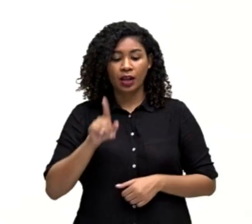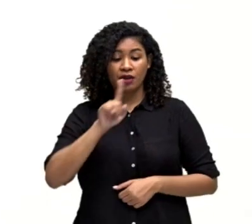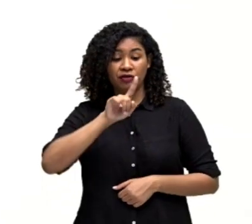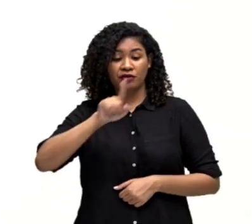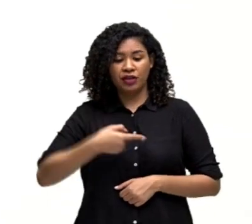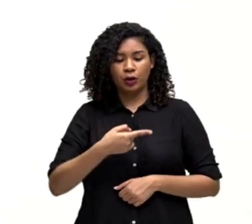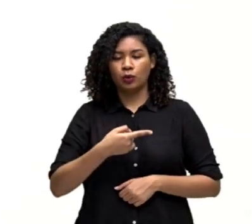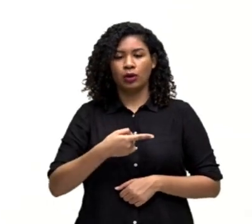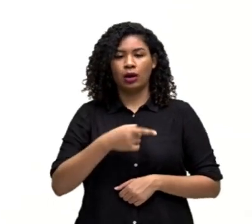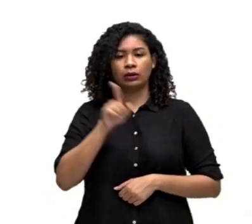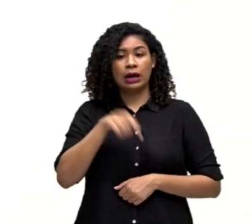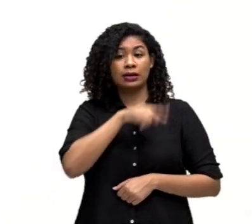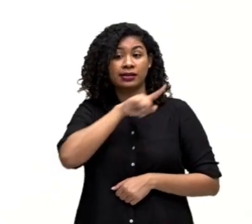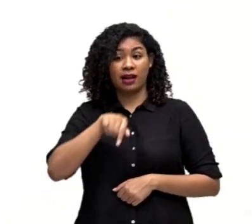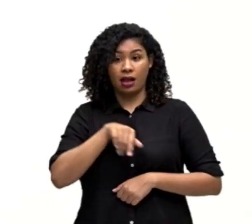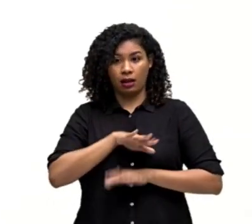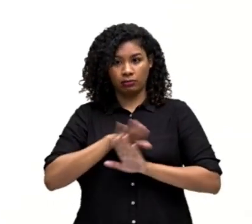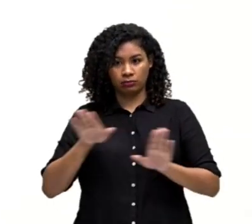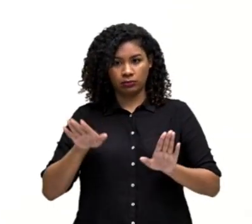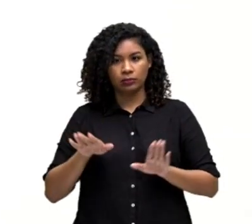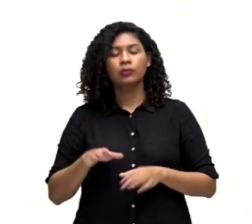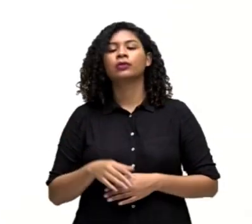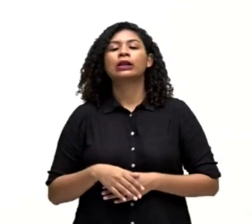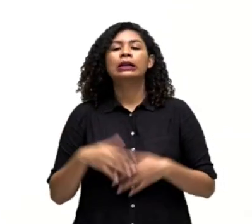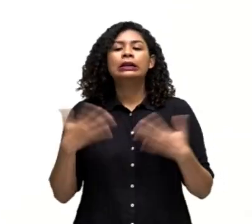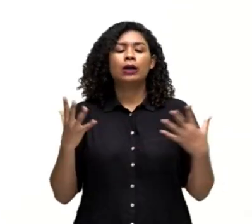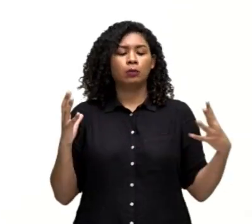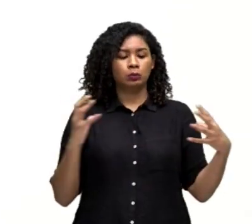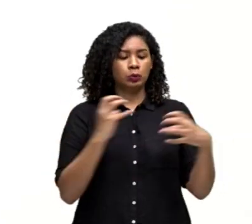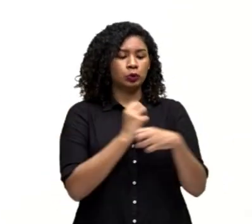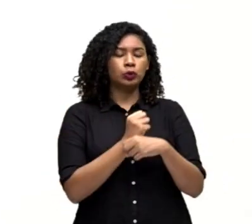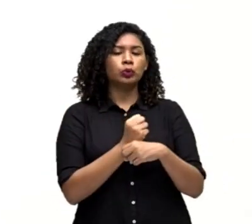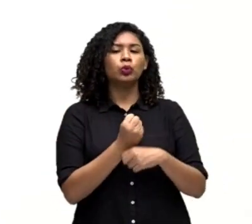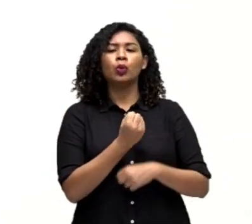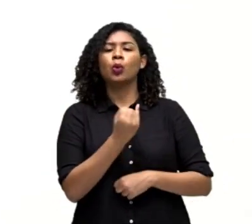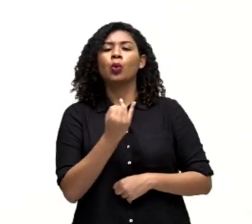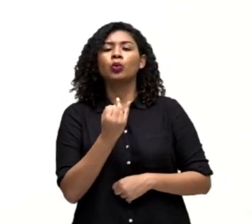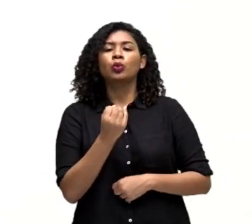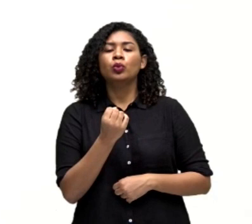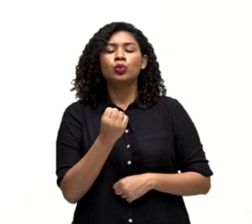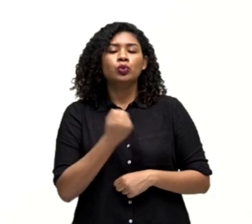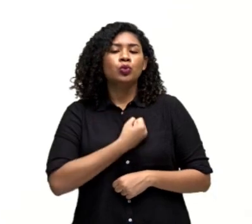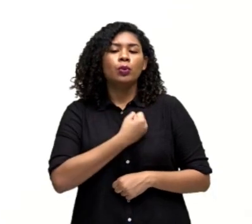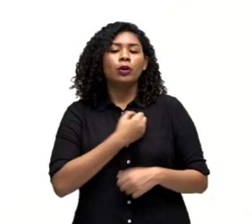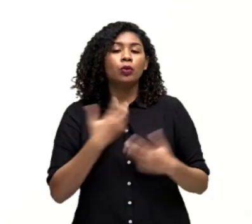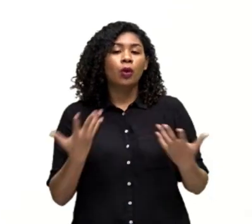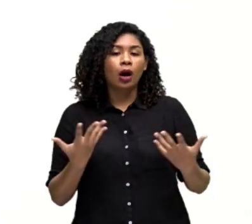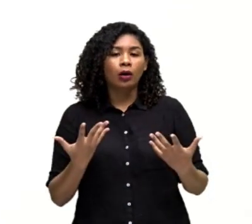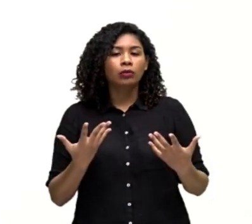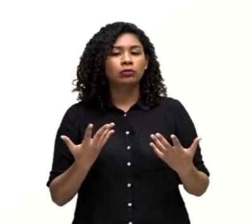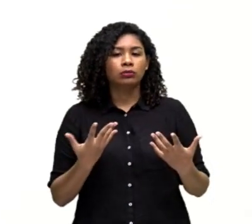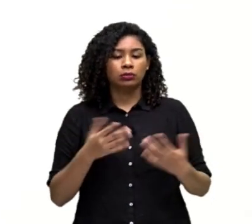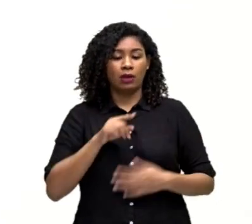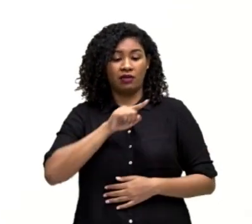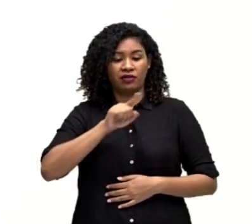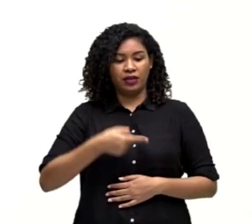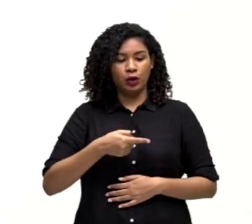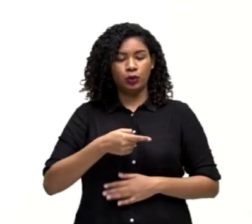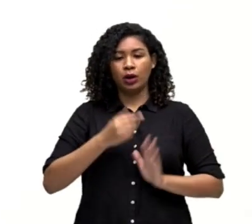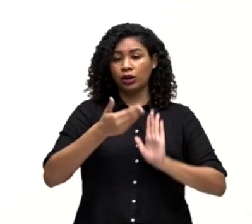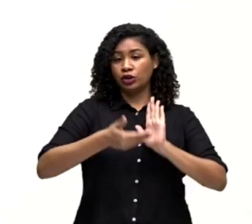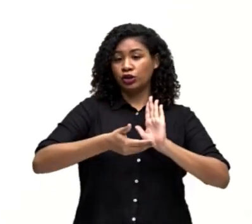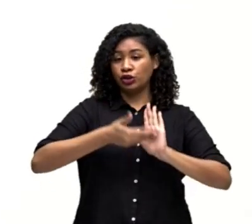número 1,2, o número formado será igual a 12, beleza? Então, 12